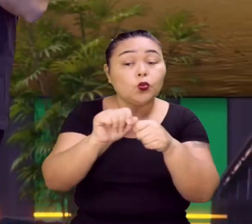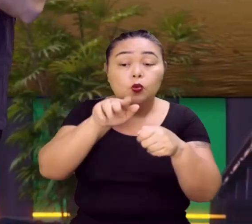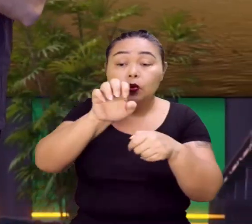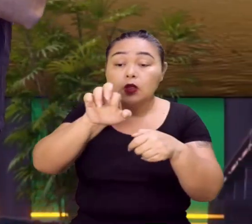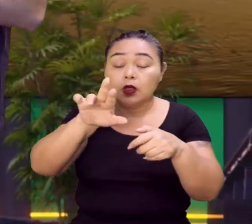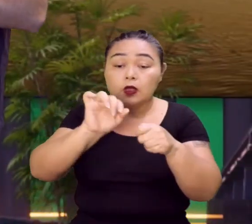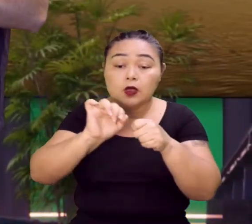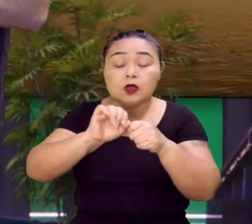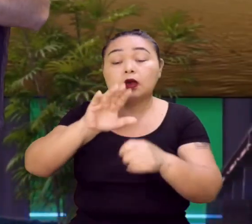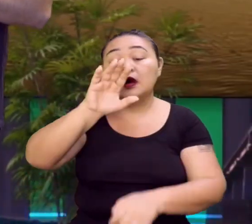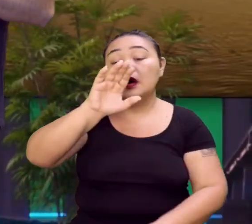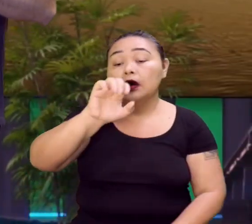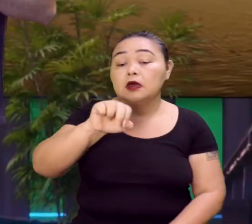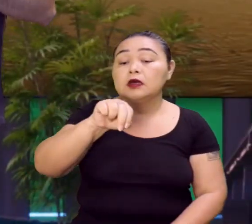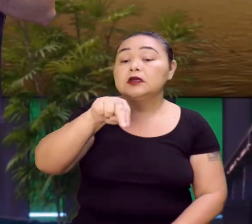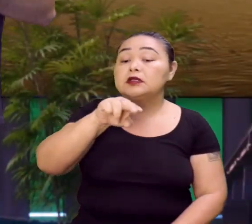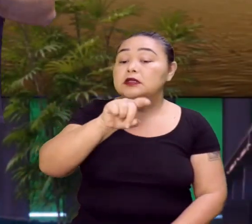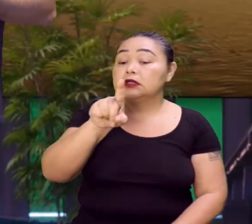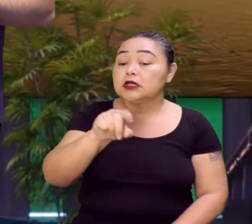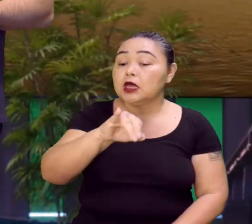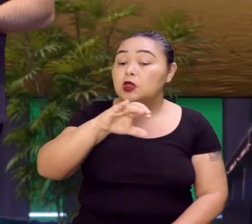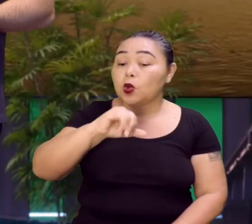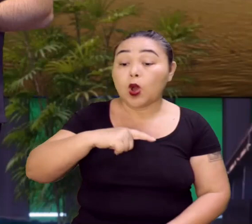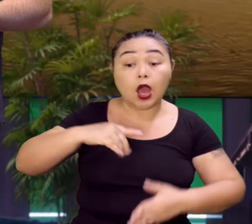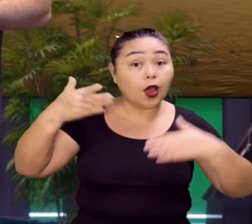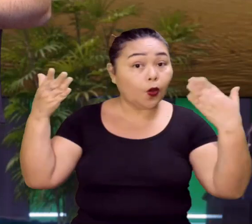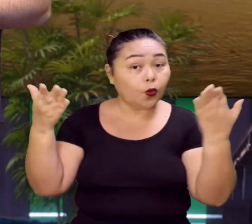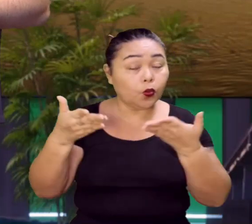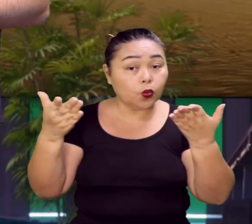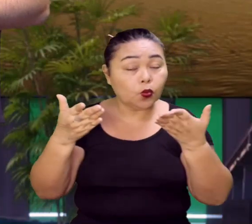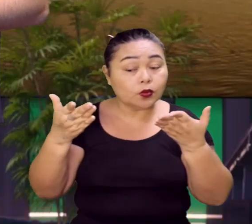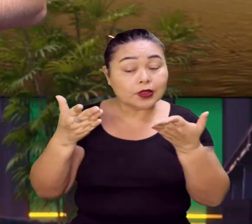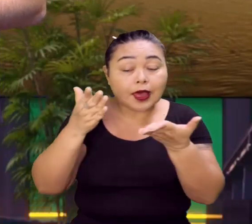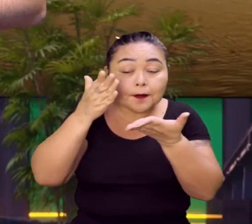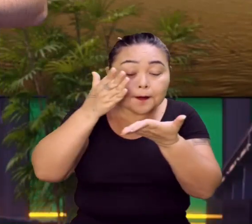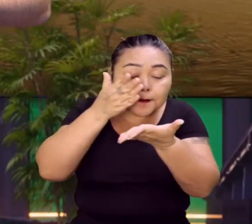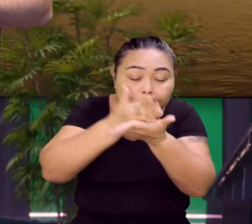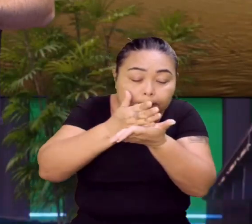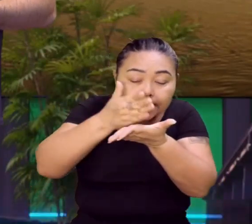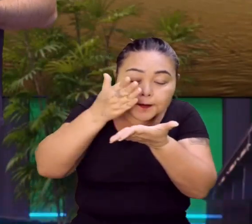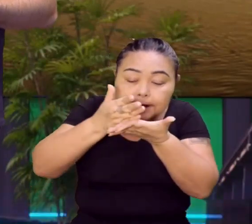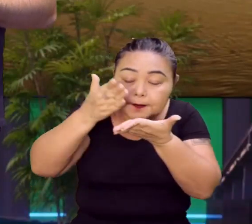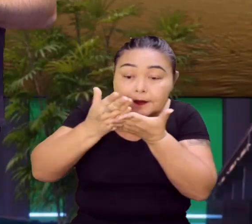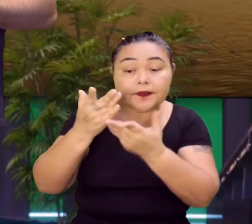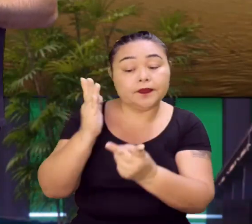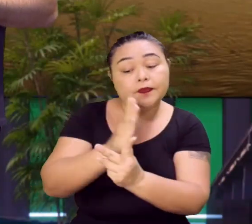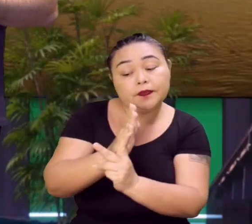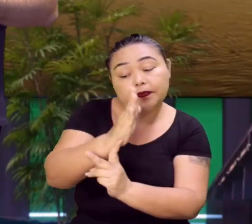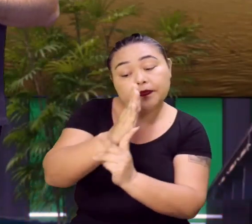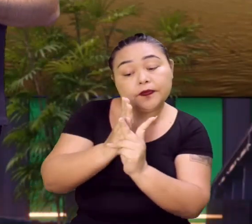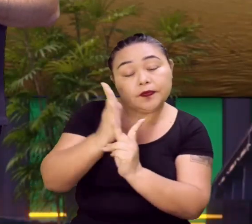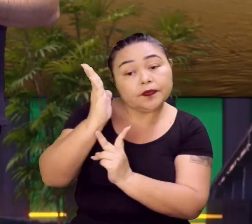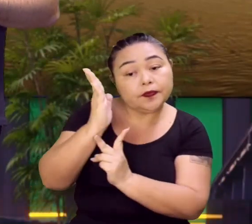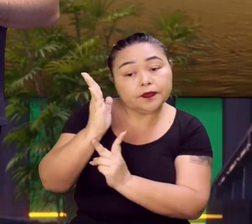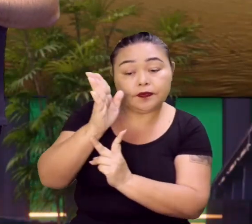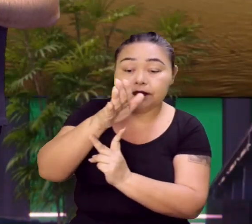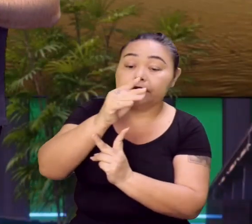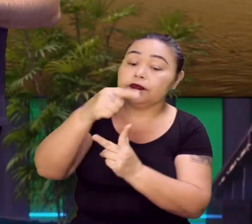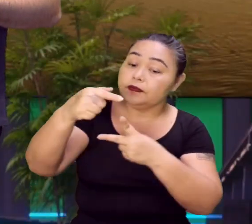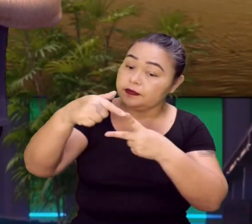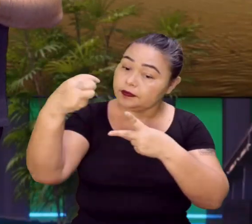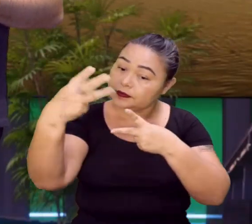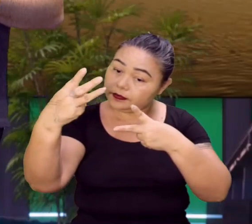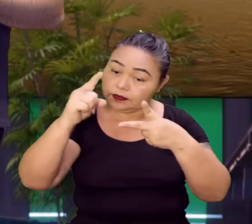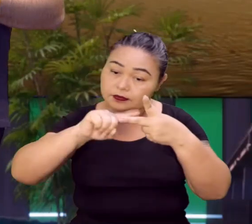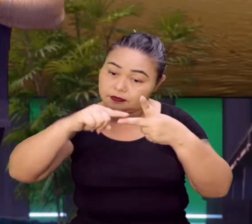era Cenozoica. E aí essa era atual ela é subdividida em dois períodos, período terciário